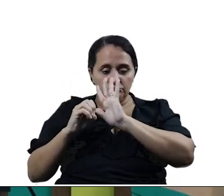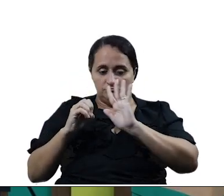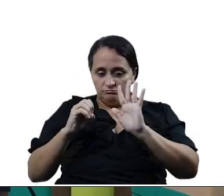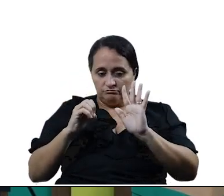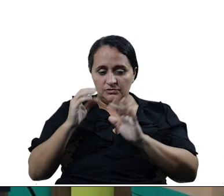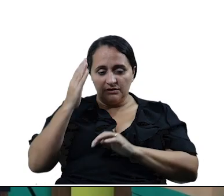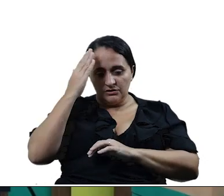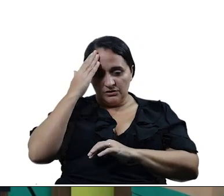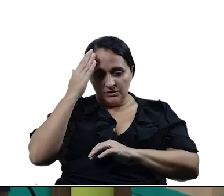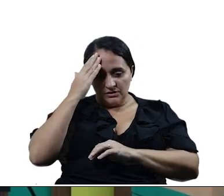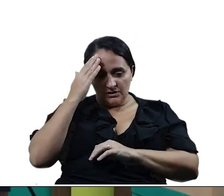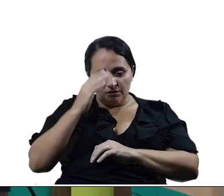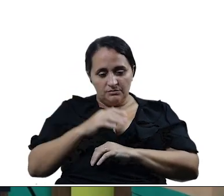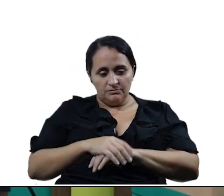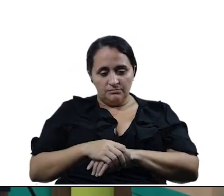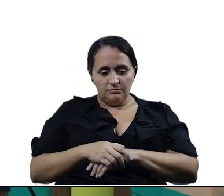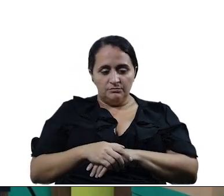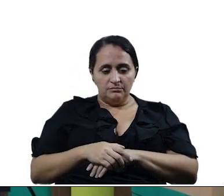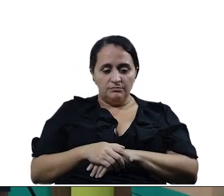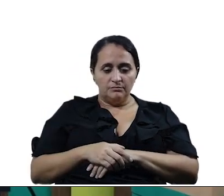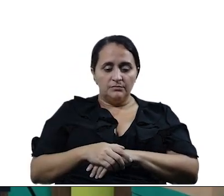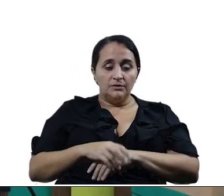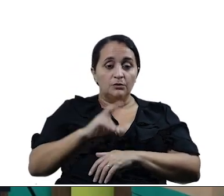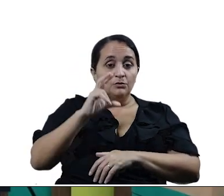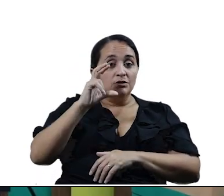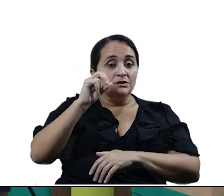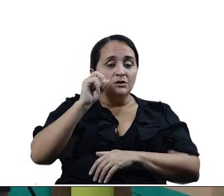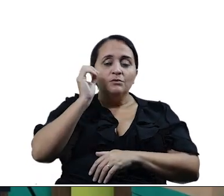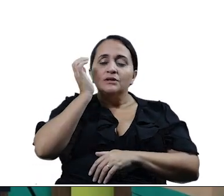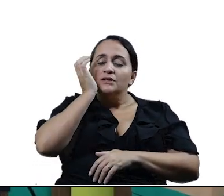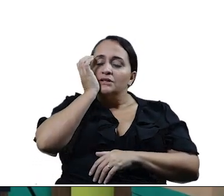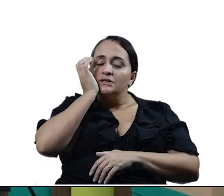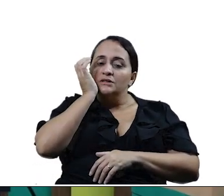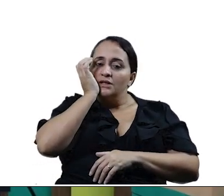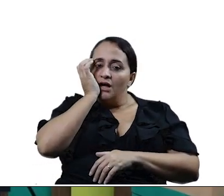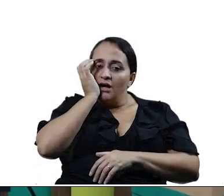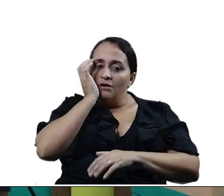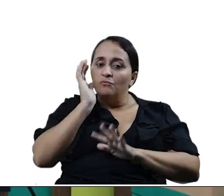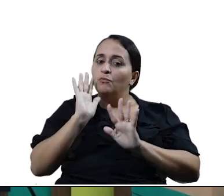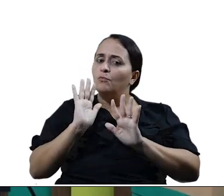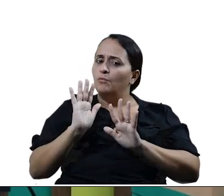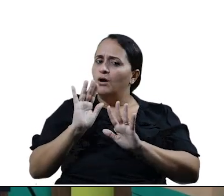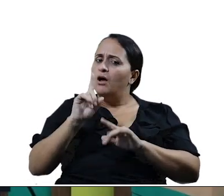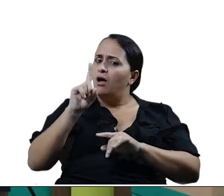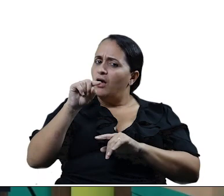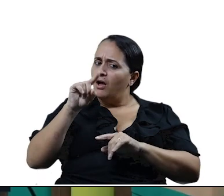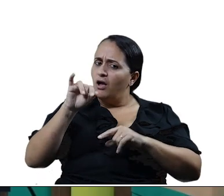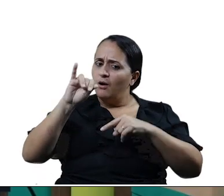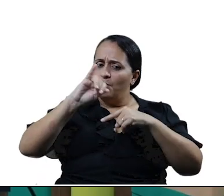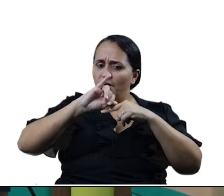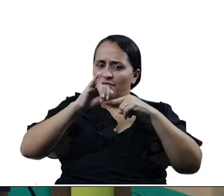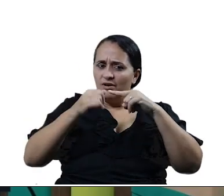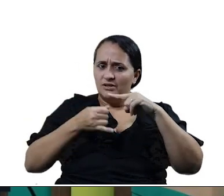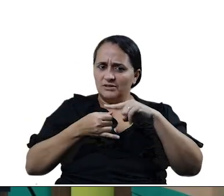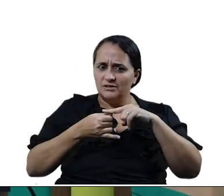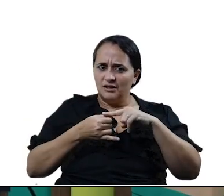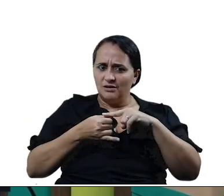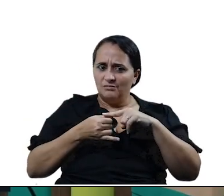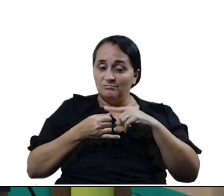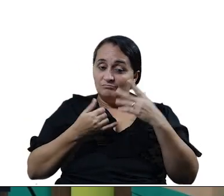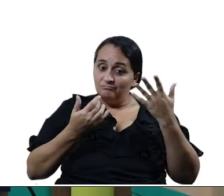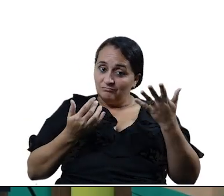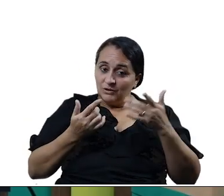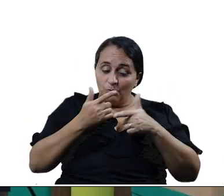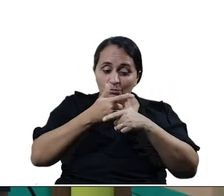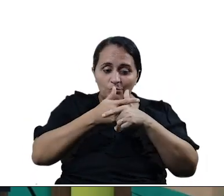já sabe, né? Então, os 50 centavos ainda é uma fração de R$1, não é R$1 inteiro, é metade